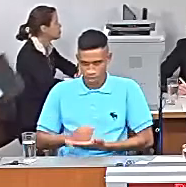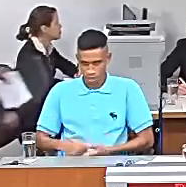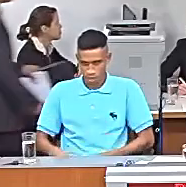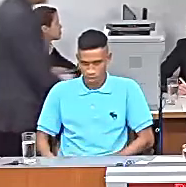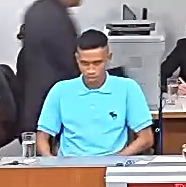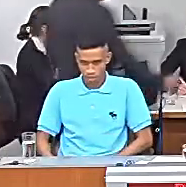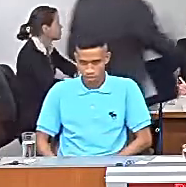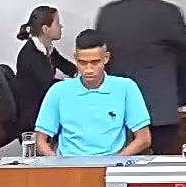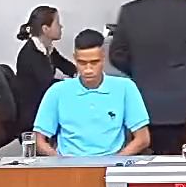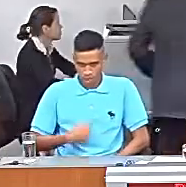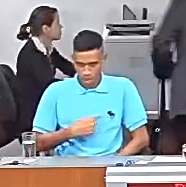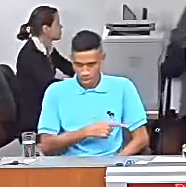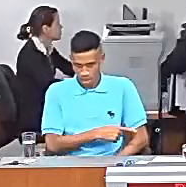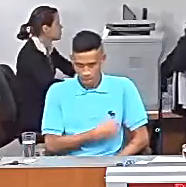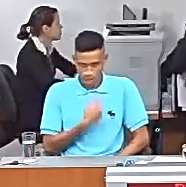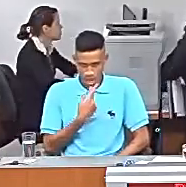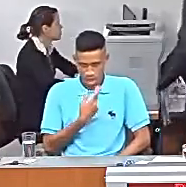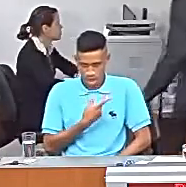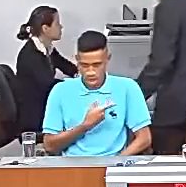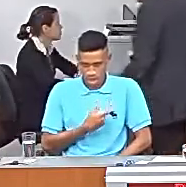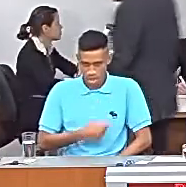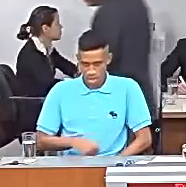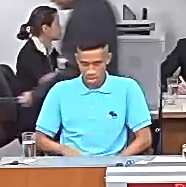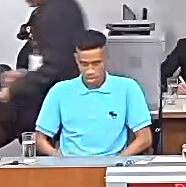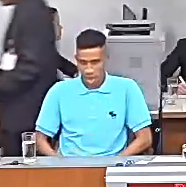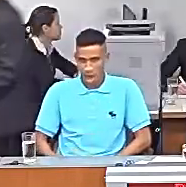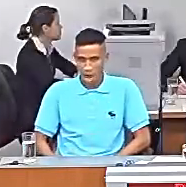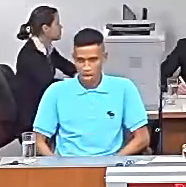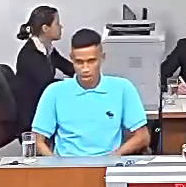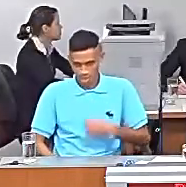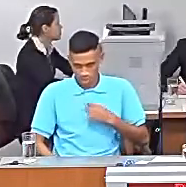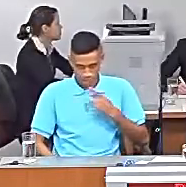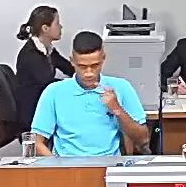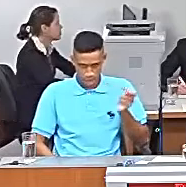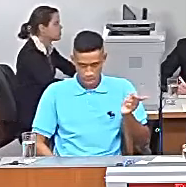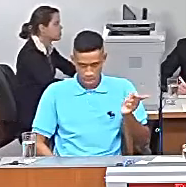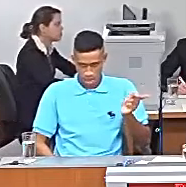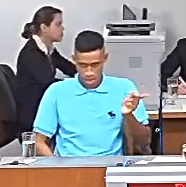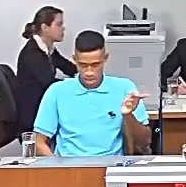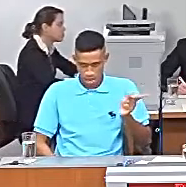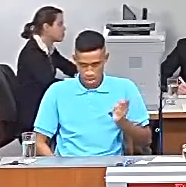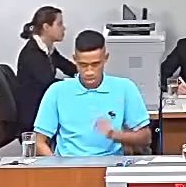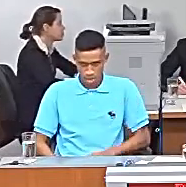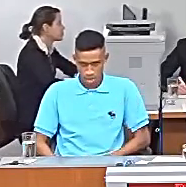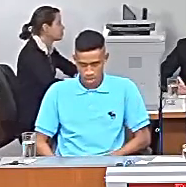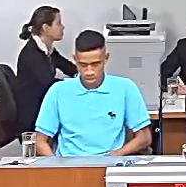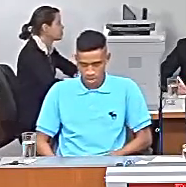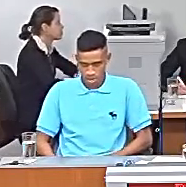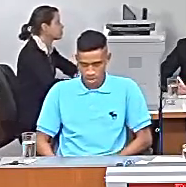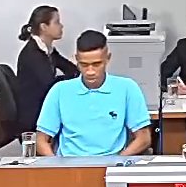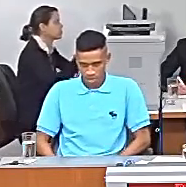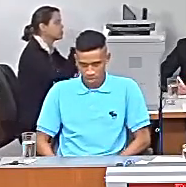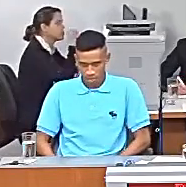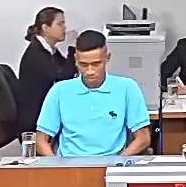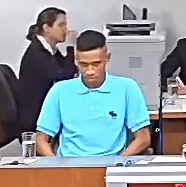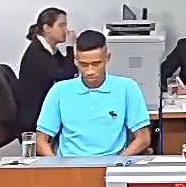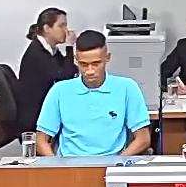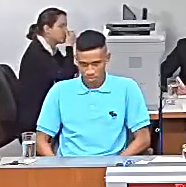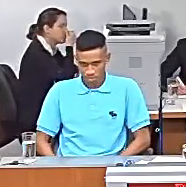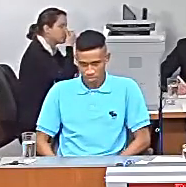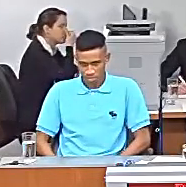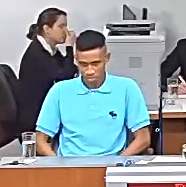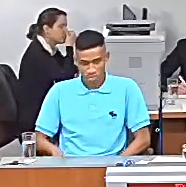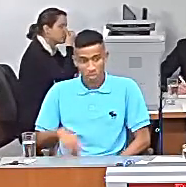Ele guardou e não entendeu o que tinha que ser feito. Está comparecendo à justiça? Ele quase foi preso. Então,